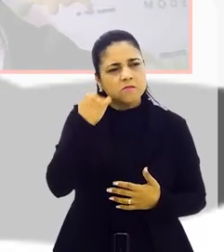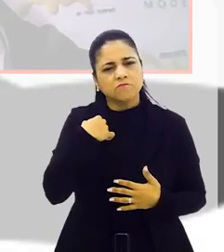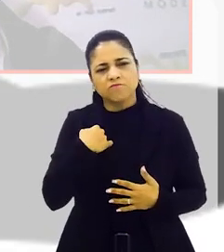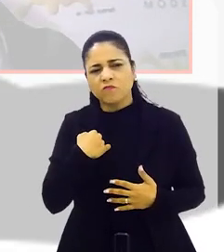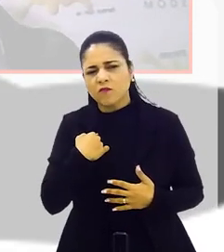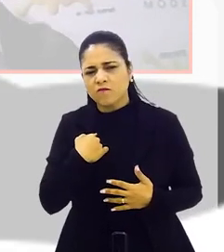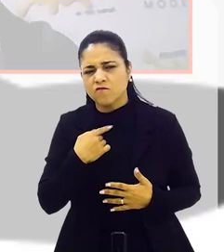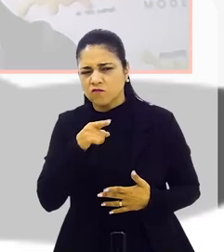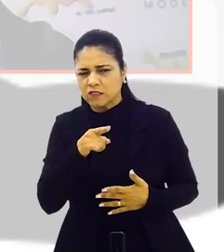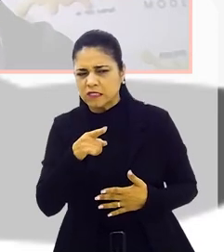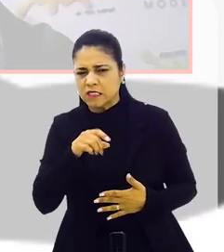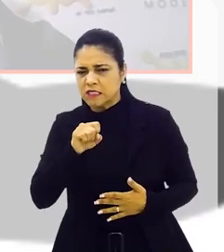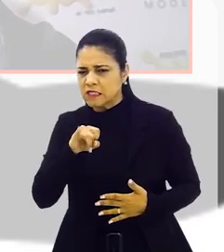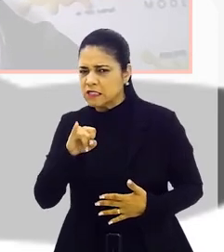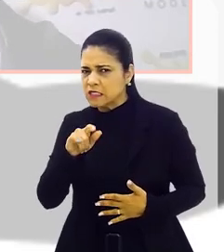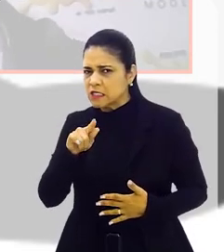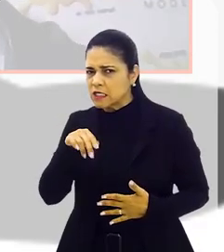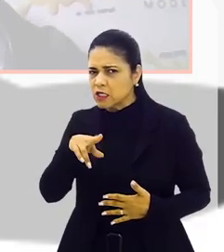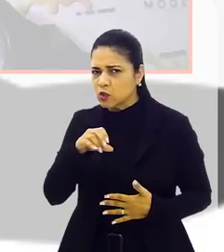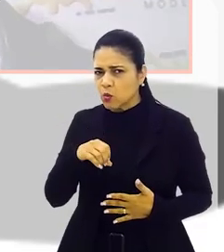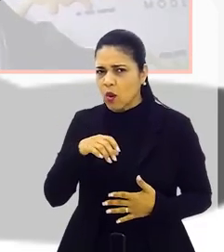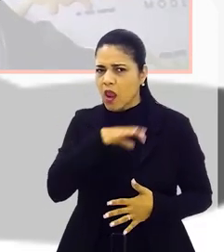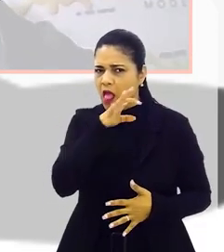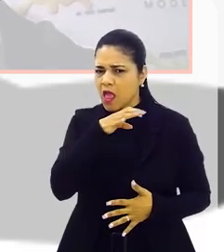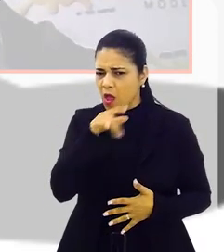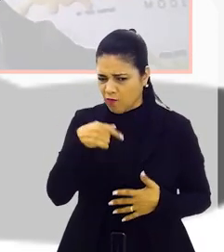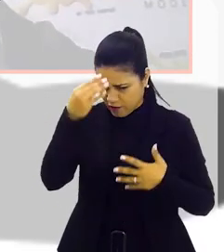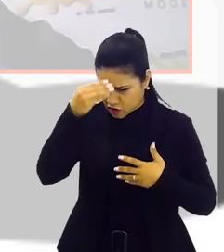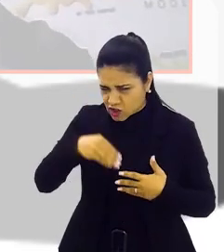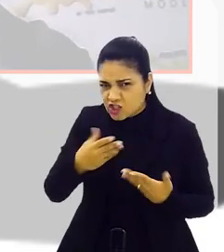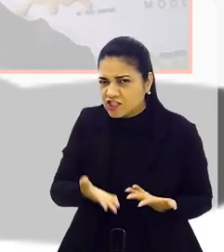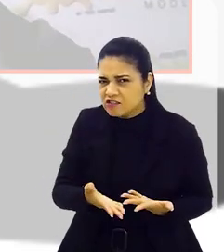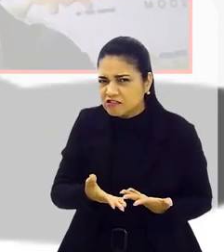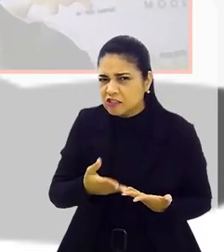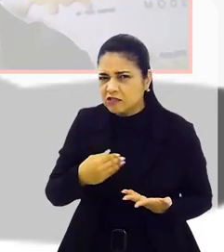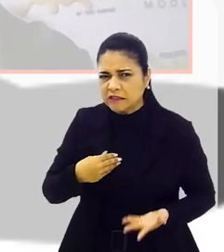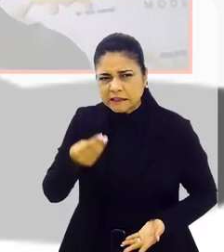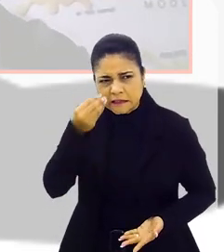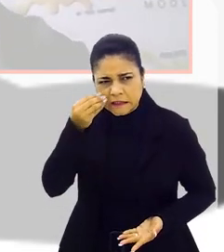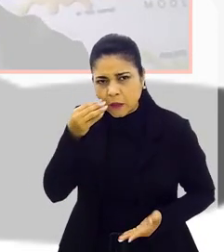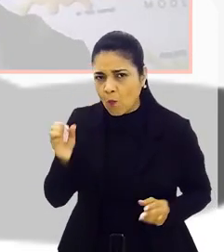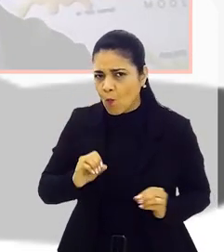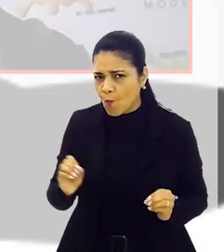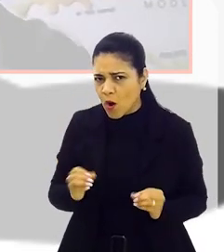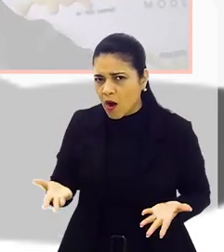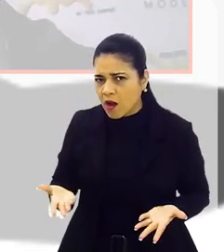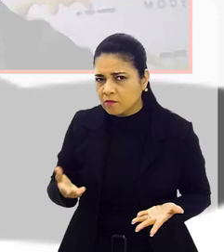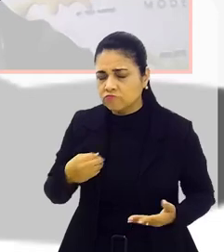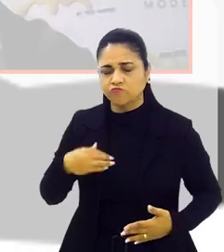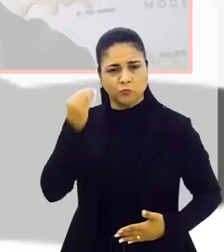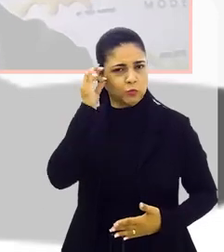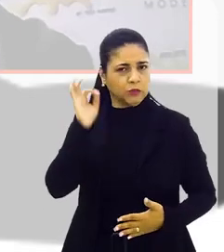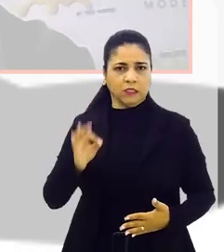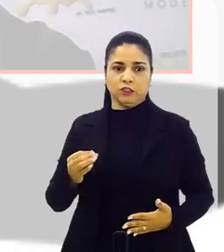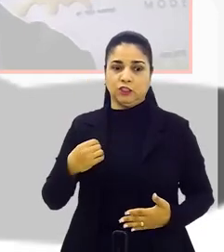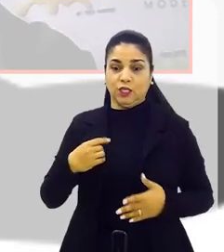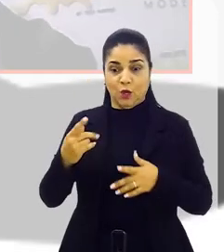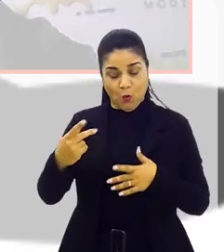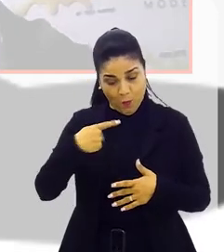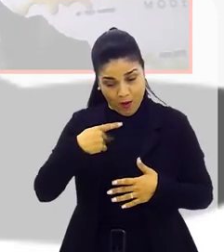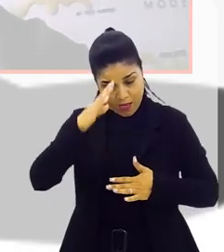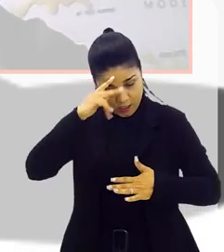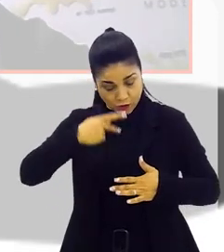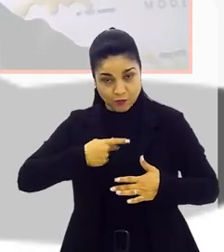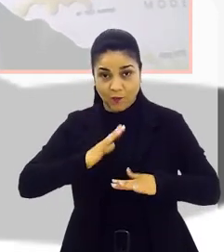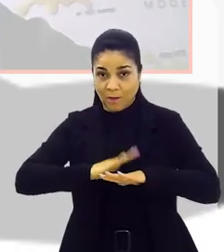peraí, rapaz. Um leonino com ascendente escorpião vai desistir sem nunca ter tentado? Não estou te entendendo, não.